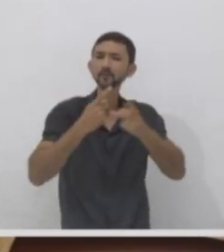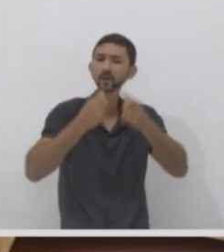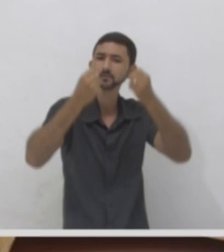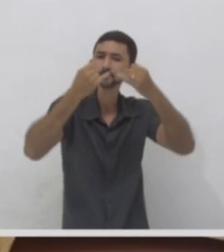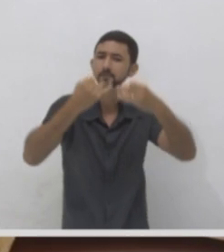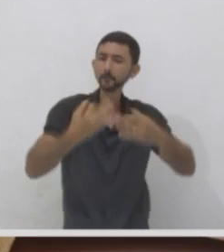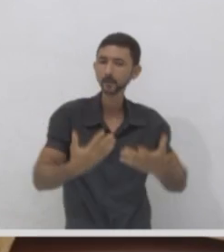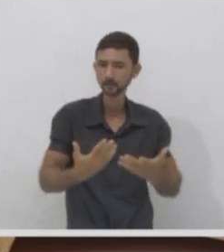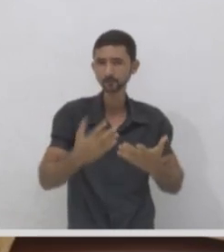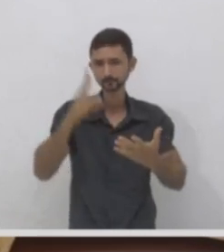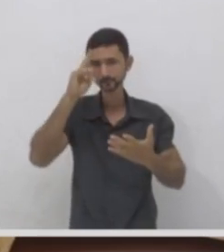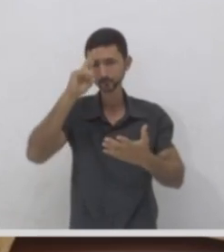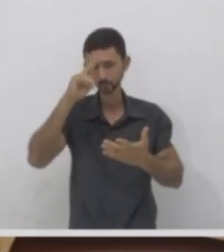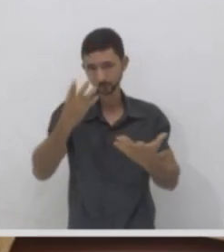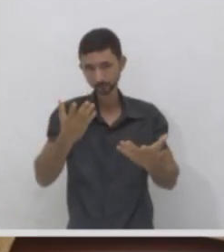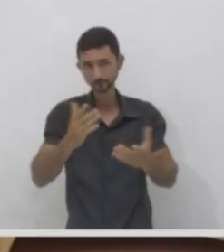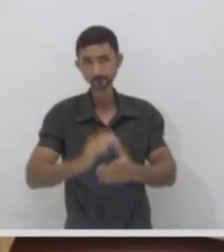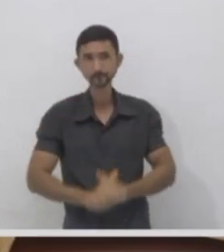bem?